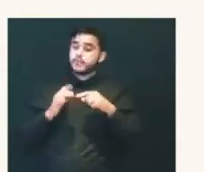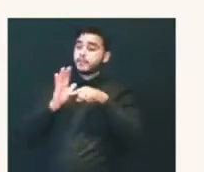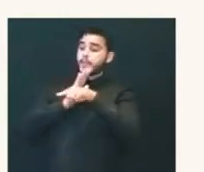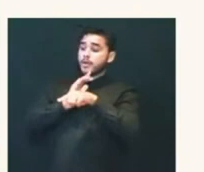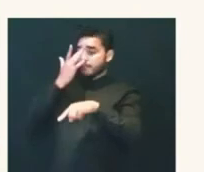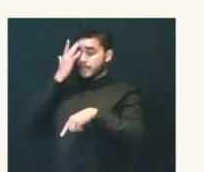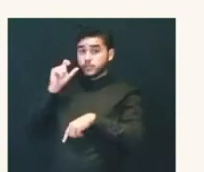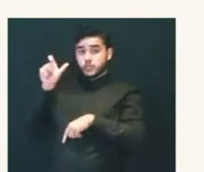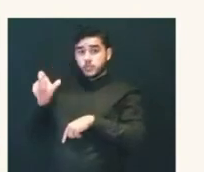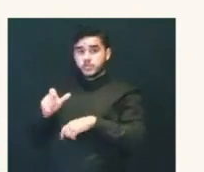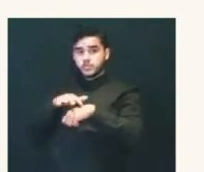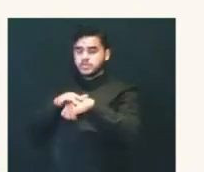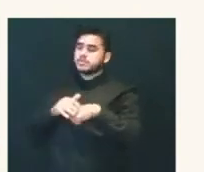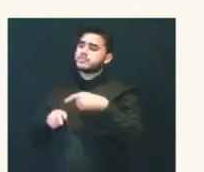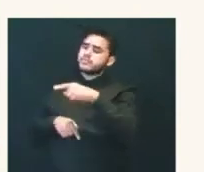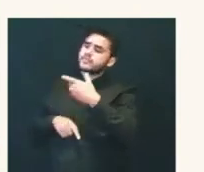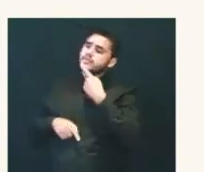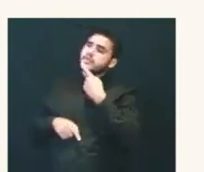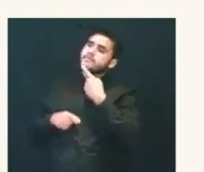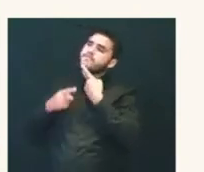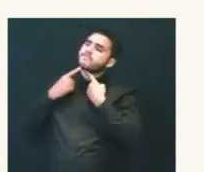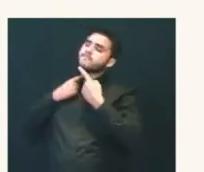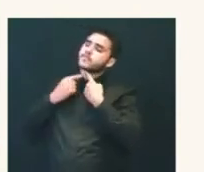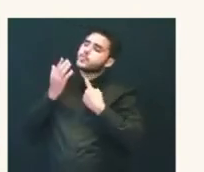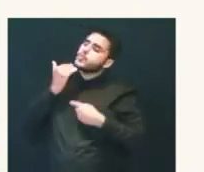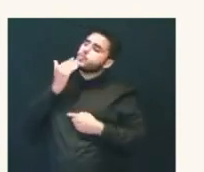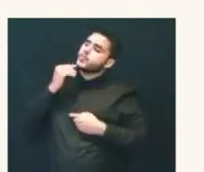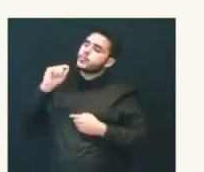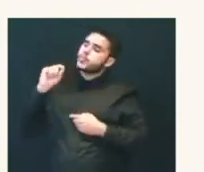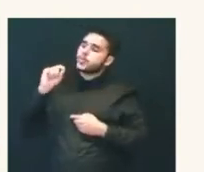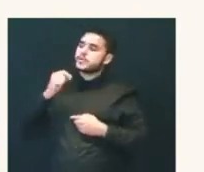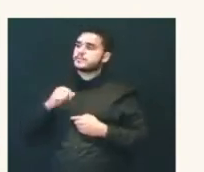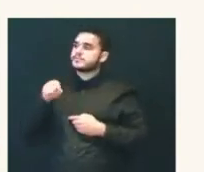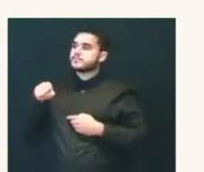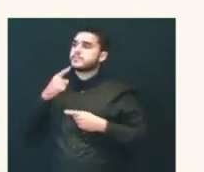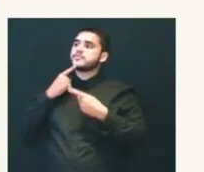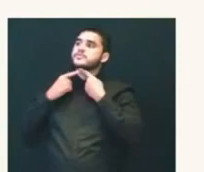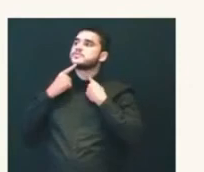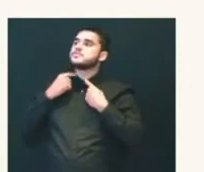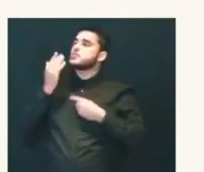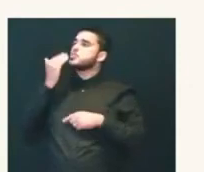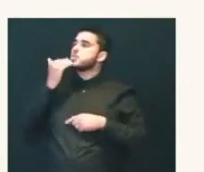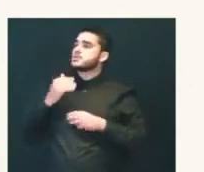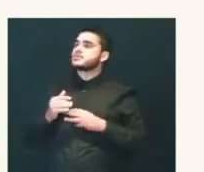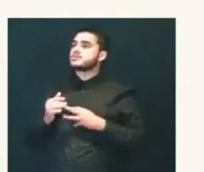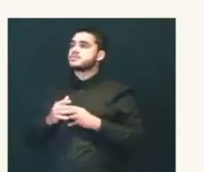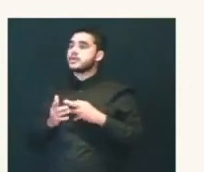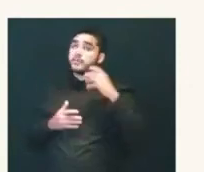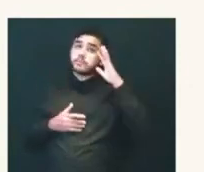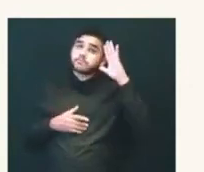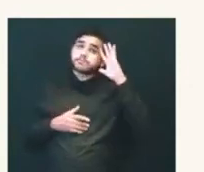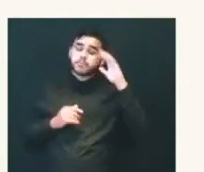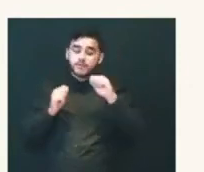de comer que você não comeu semana passada, né? Vamos fazer uma coisa diferente, mas que você tem desejo de comer, que tem vontade de comer. Que a gente vai pensar